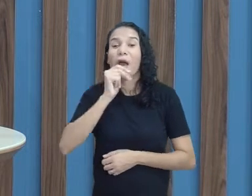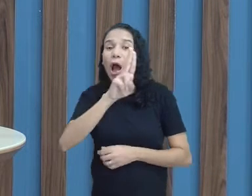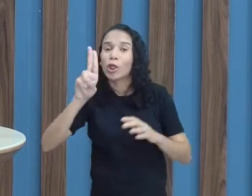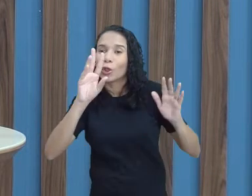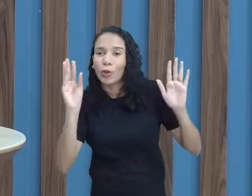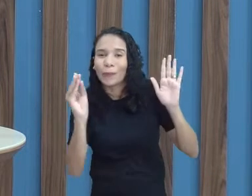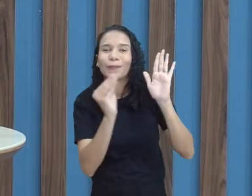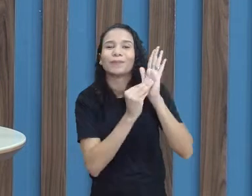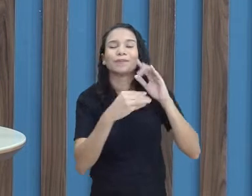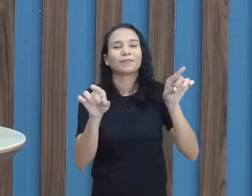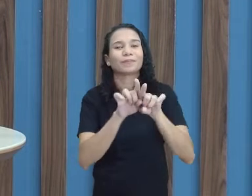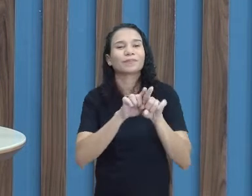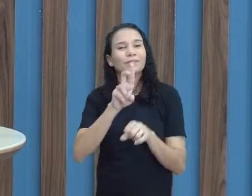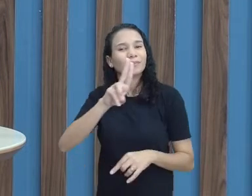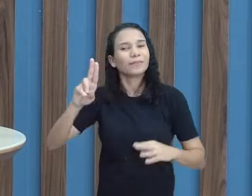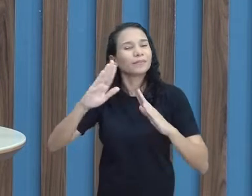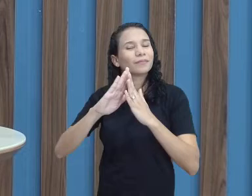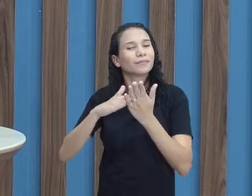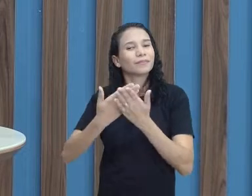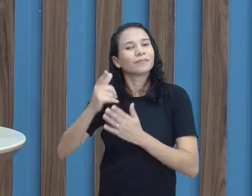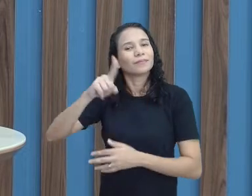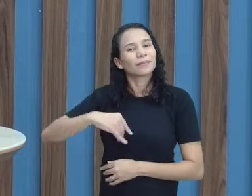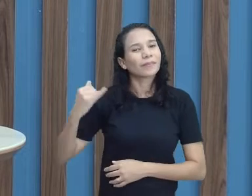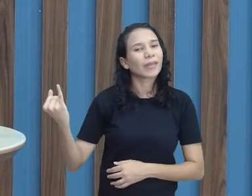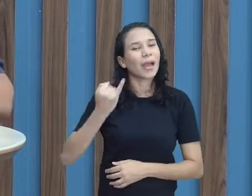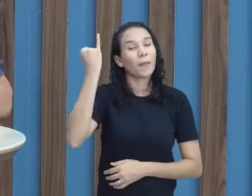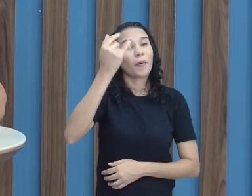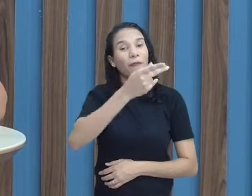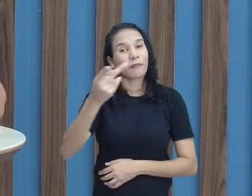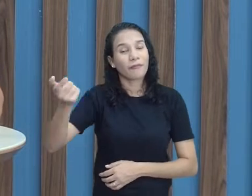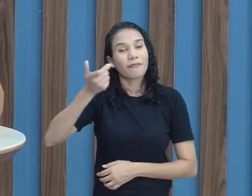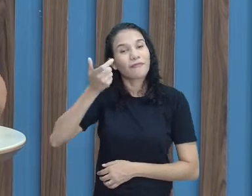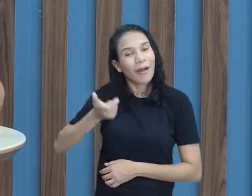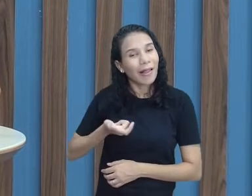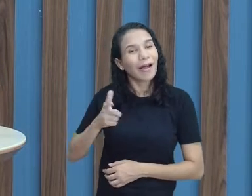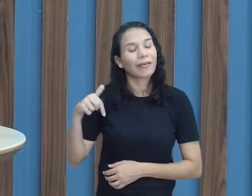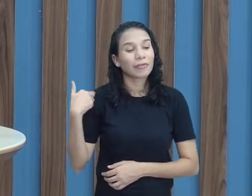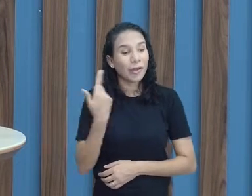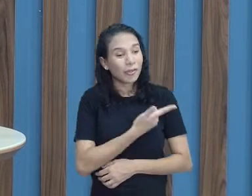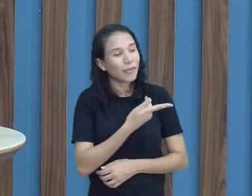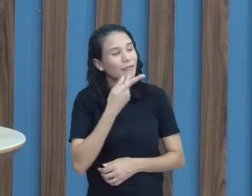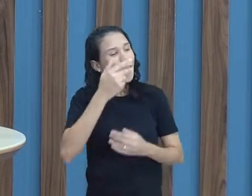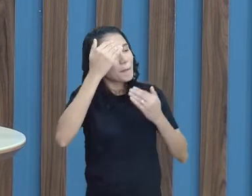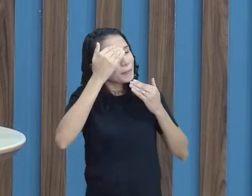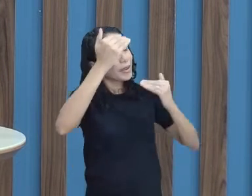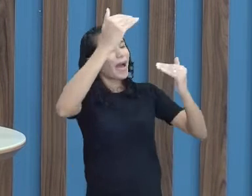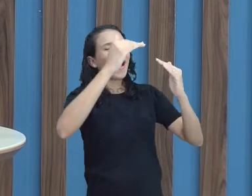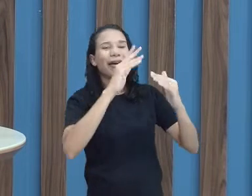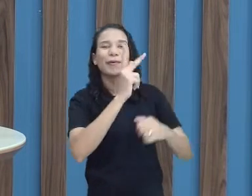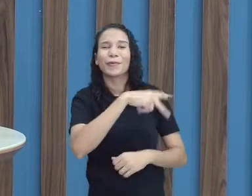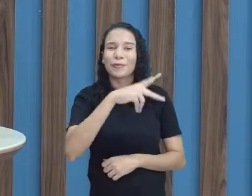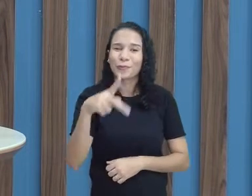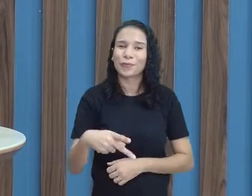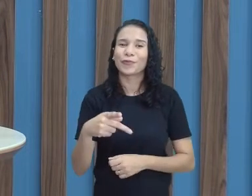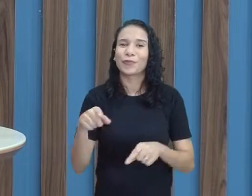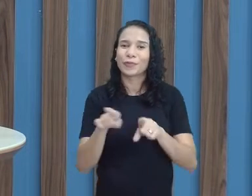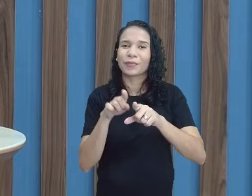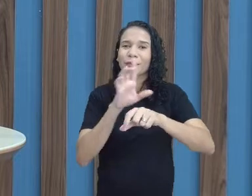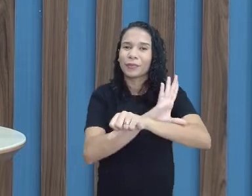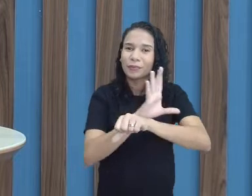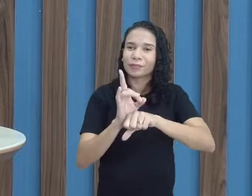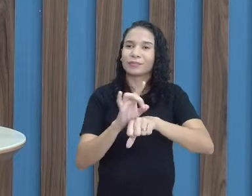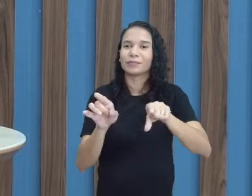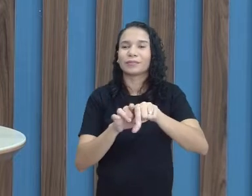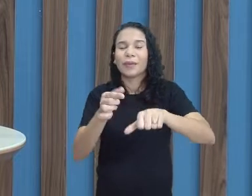deles. Coloque o nome da escola. É muito importante também, gente, vocês dizerem o nome da escola para a gente agradecer aos professores, coordenadores